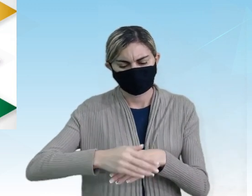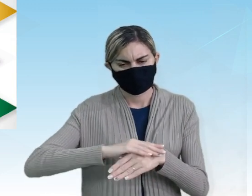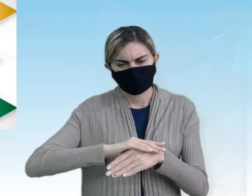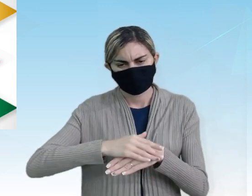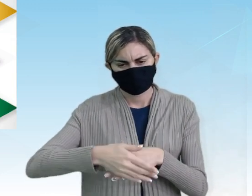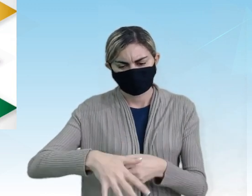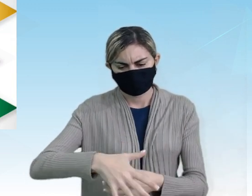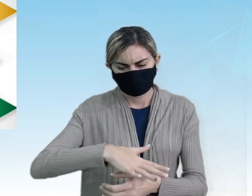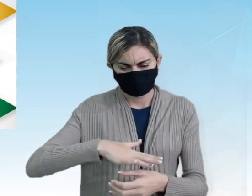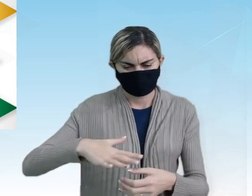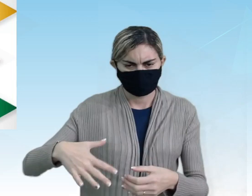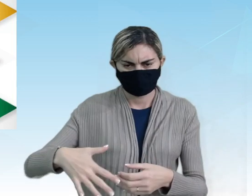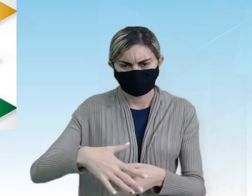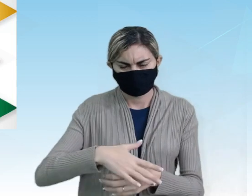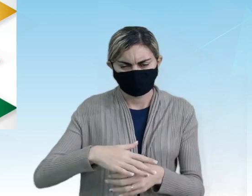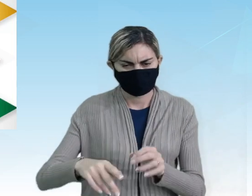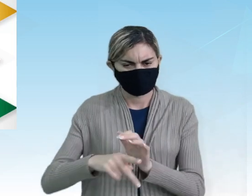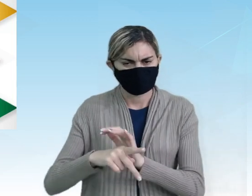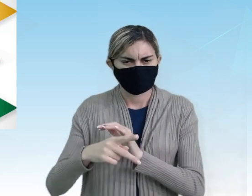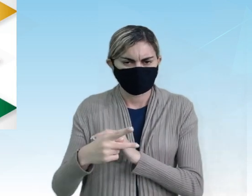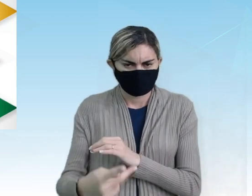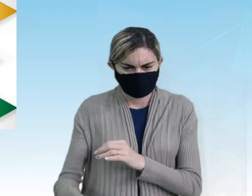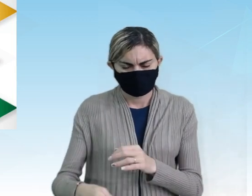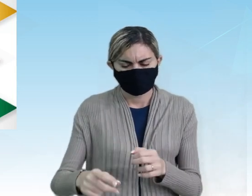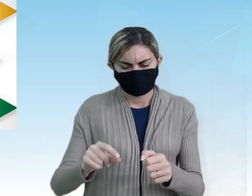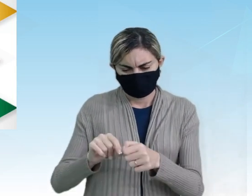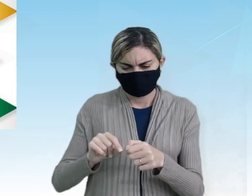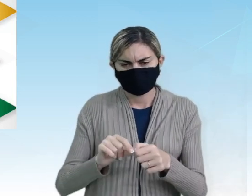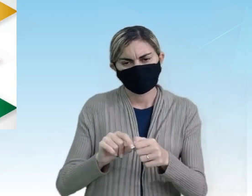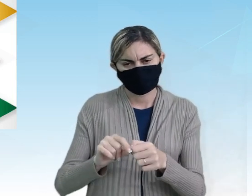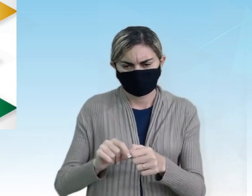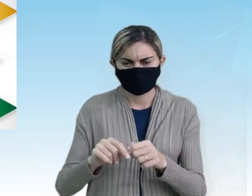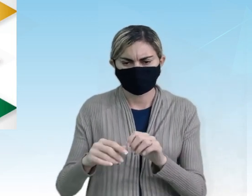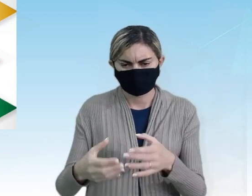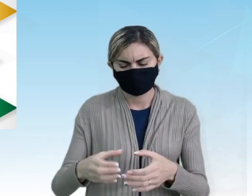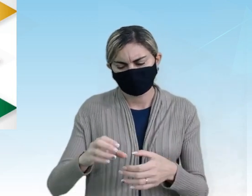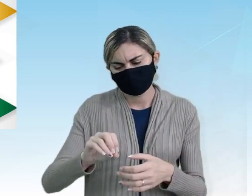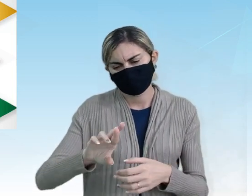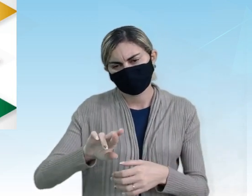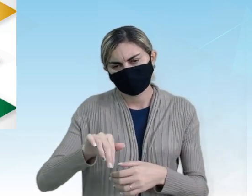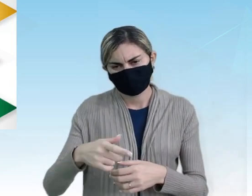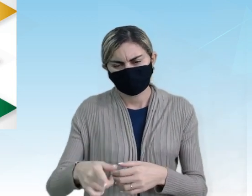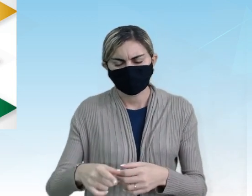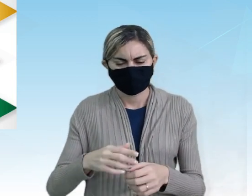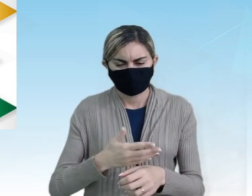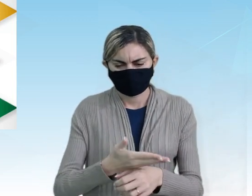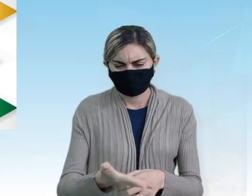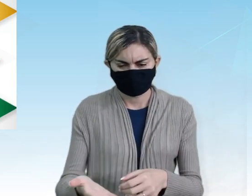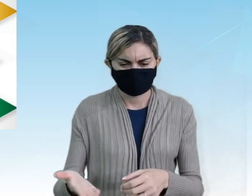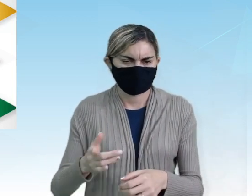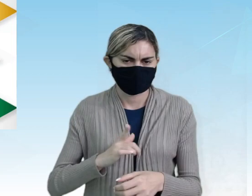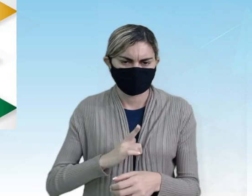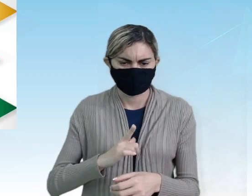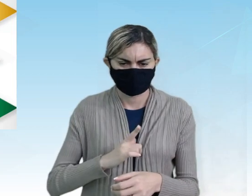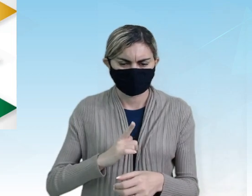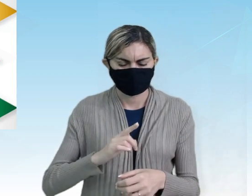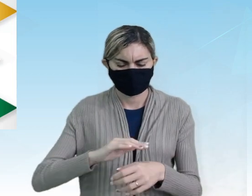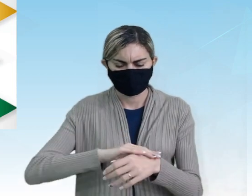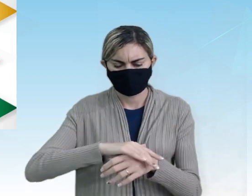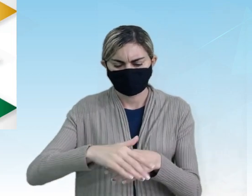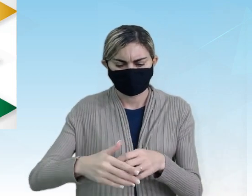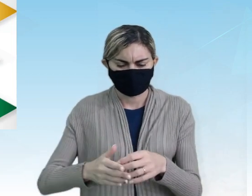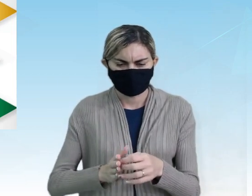de células que são especializadas, que irão formar um determinado órgão. E aí a gente pode ter um